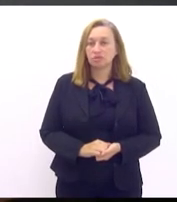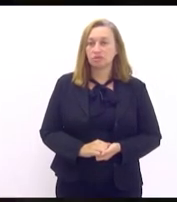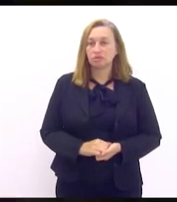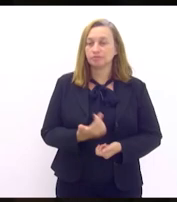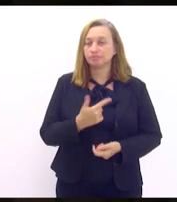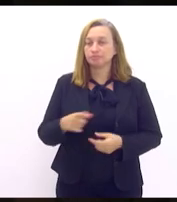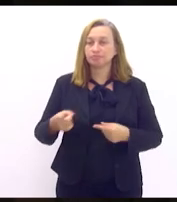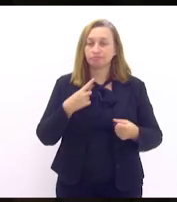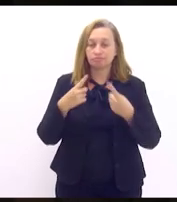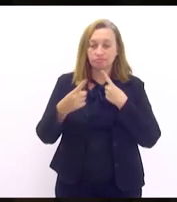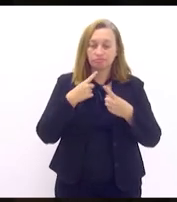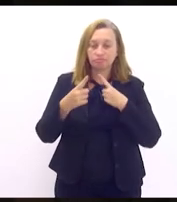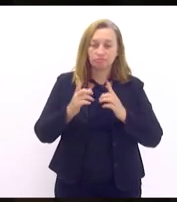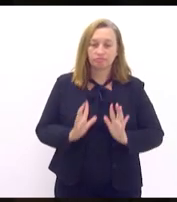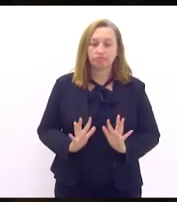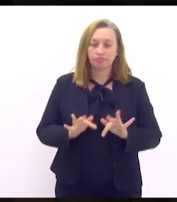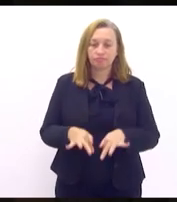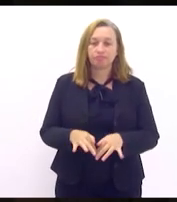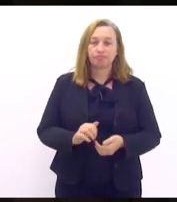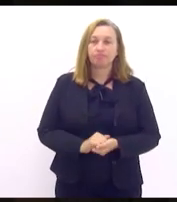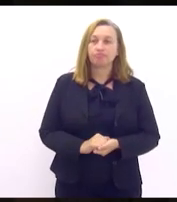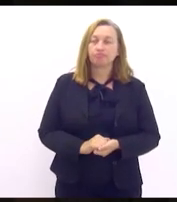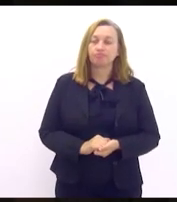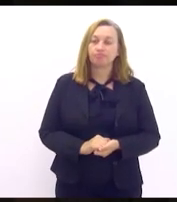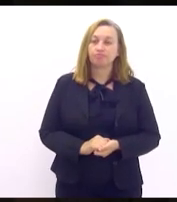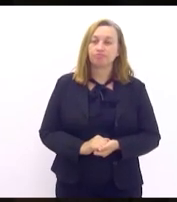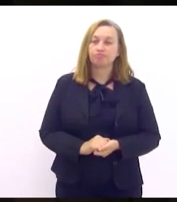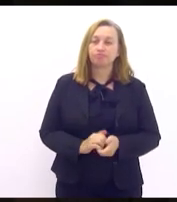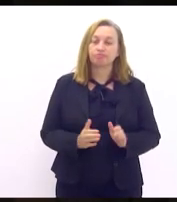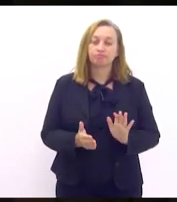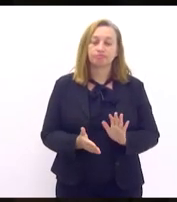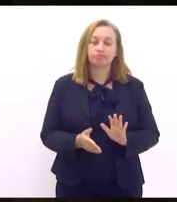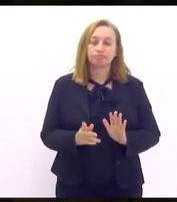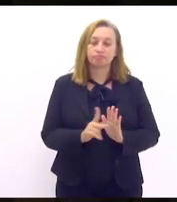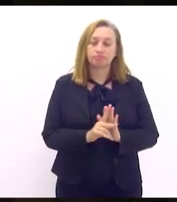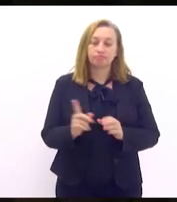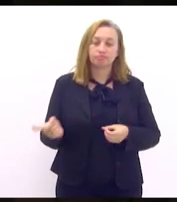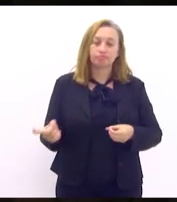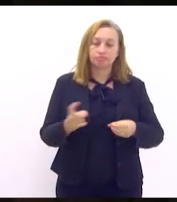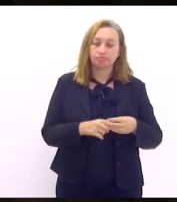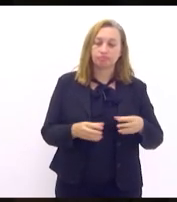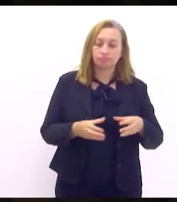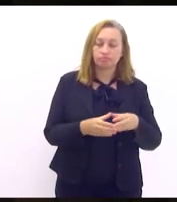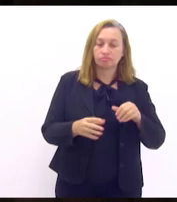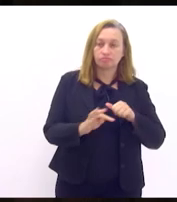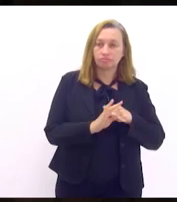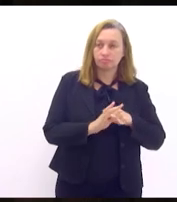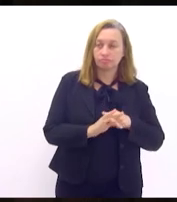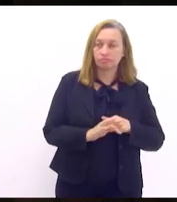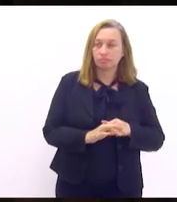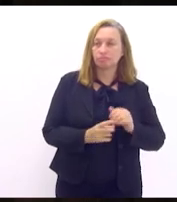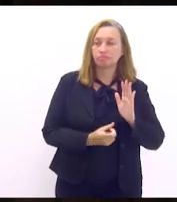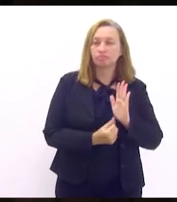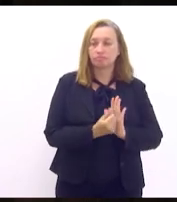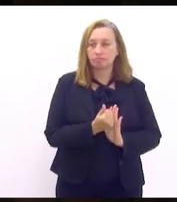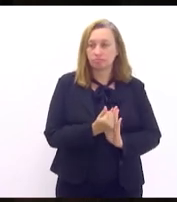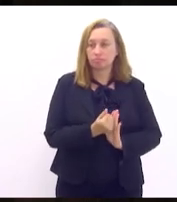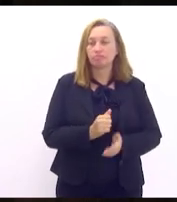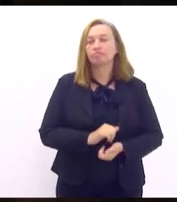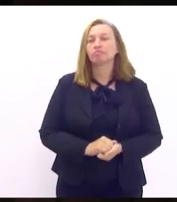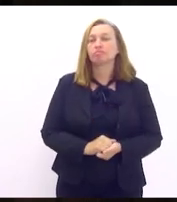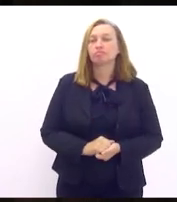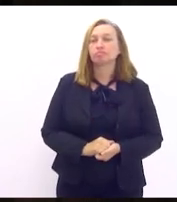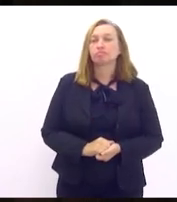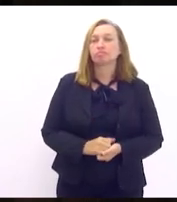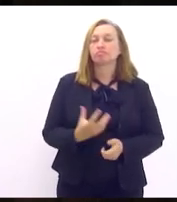Não havendo mais quem queira discutir, encerrada a discussão, o projeto retorna para a Comissão de Orçamento